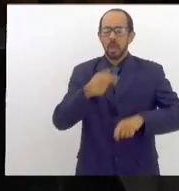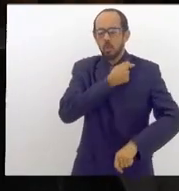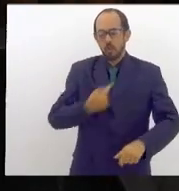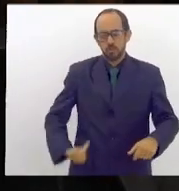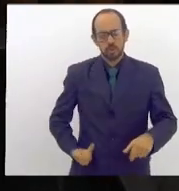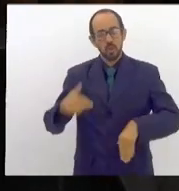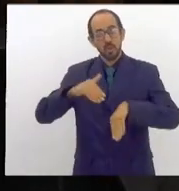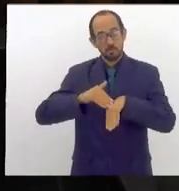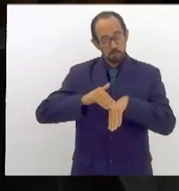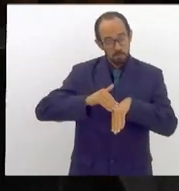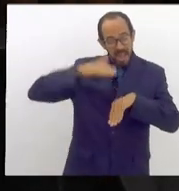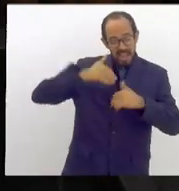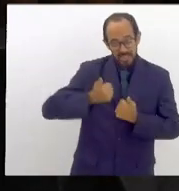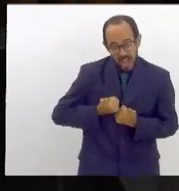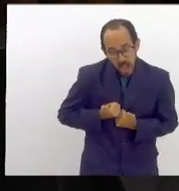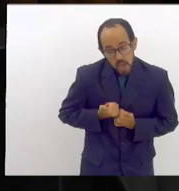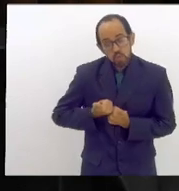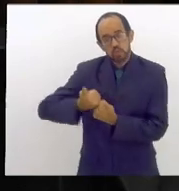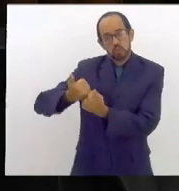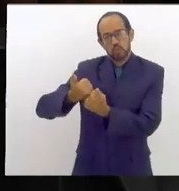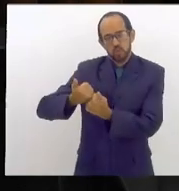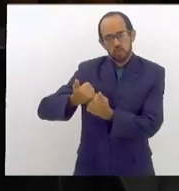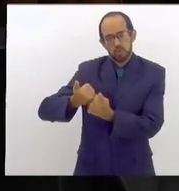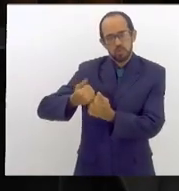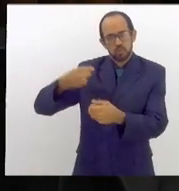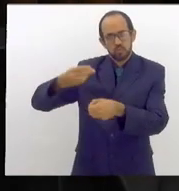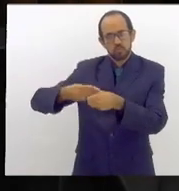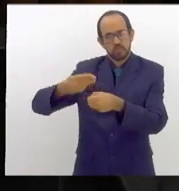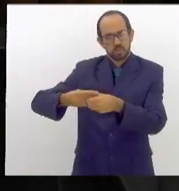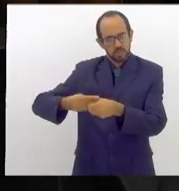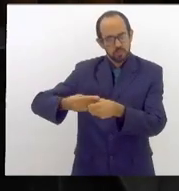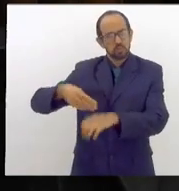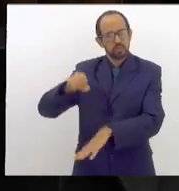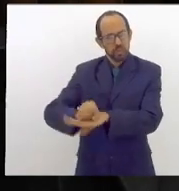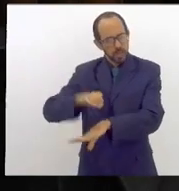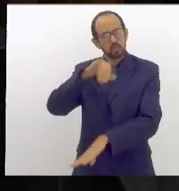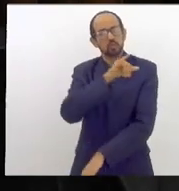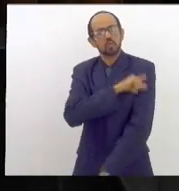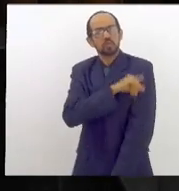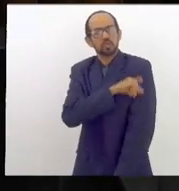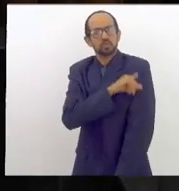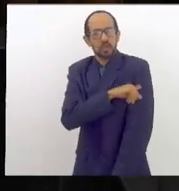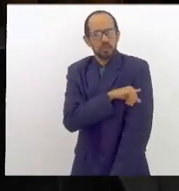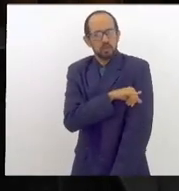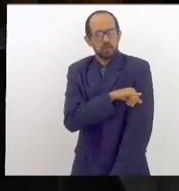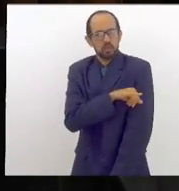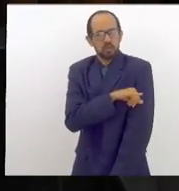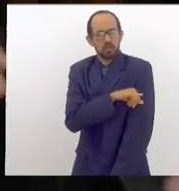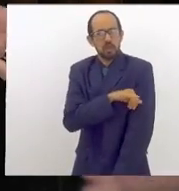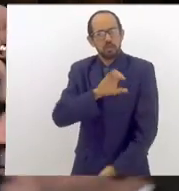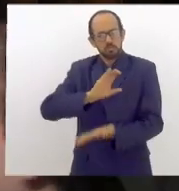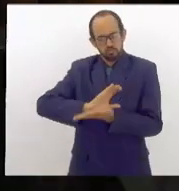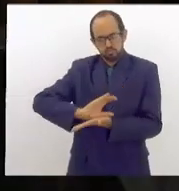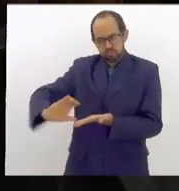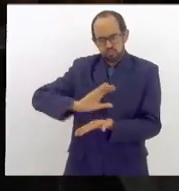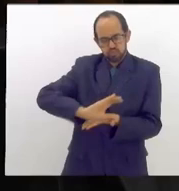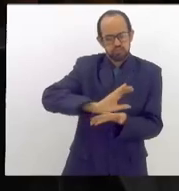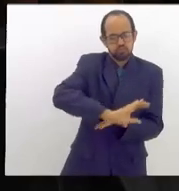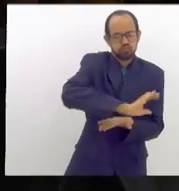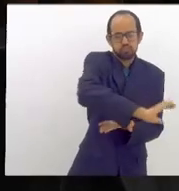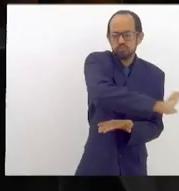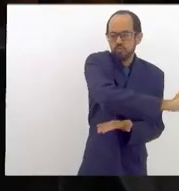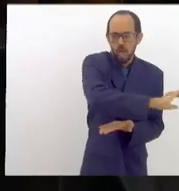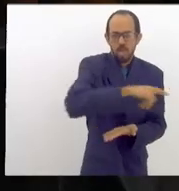mais ajudou os municípios no estado do Rio de Janeiro mas a porte nós